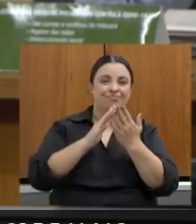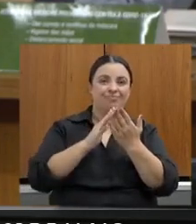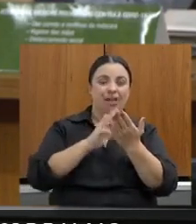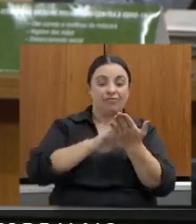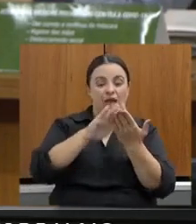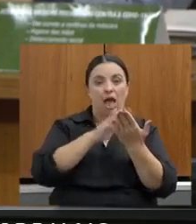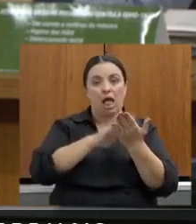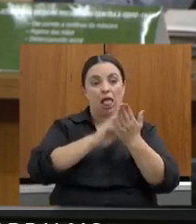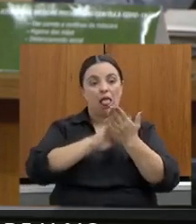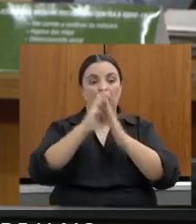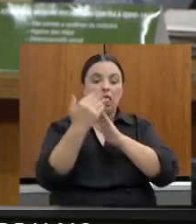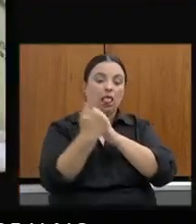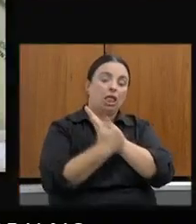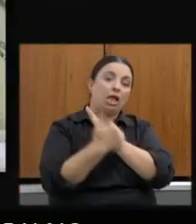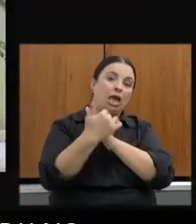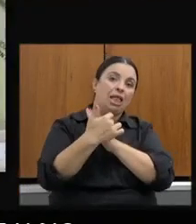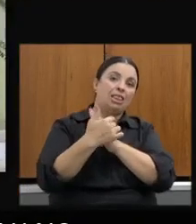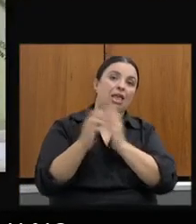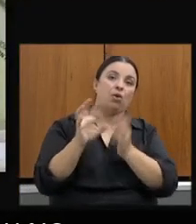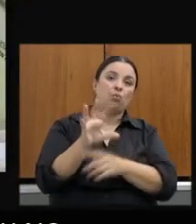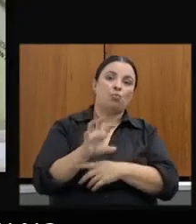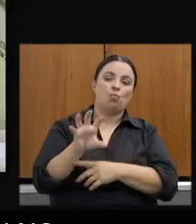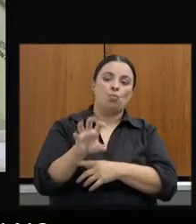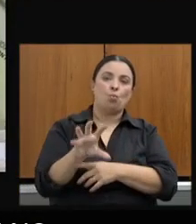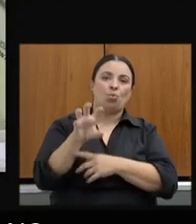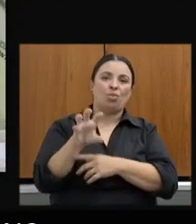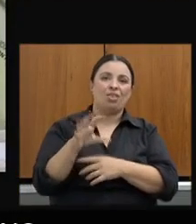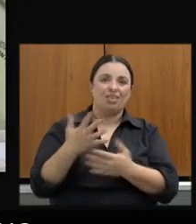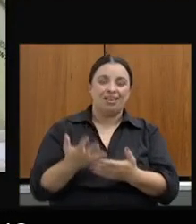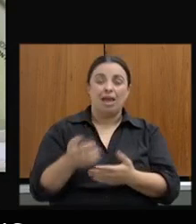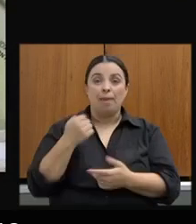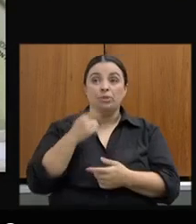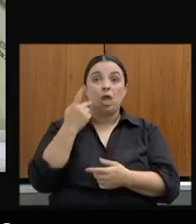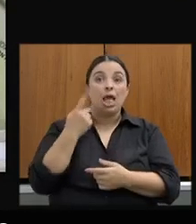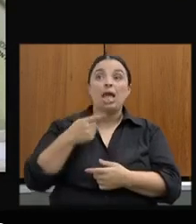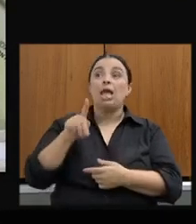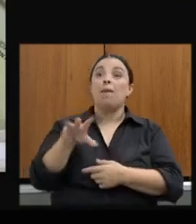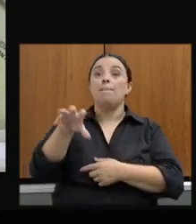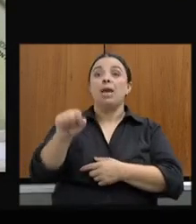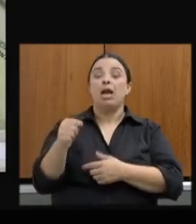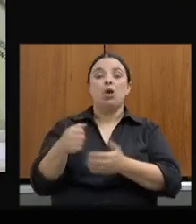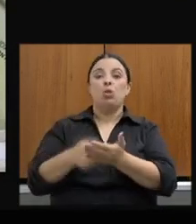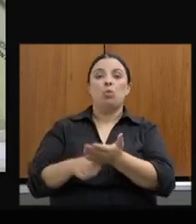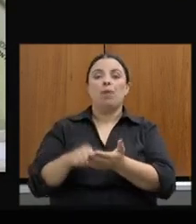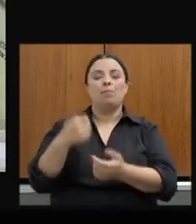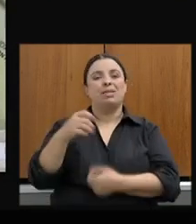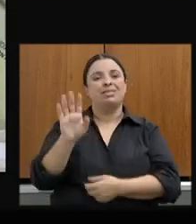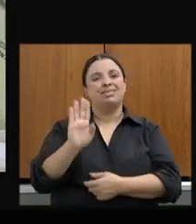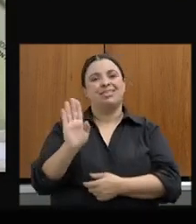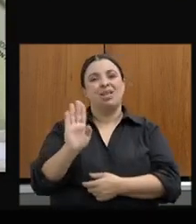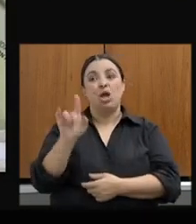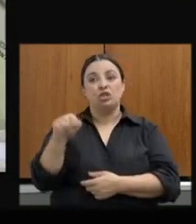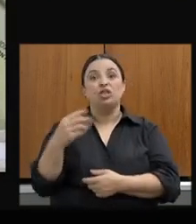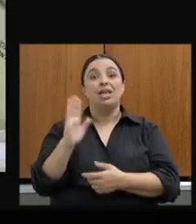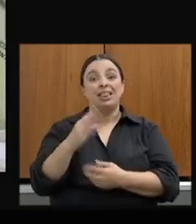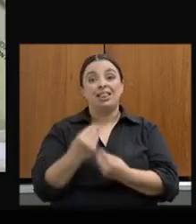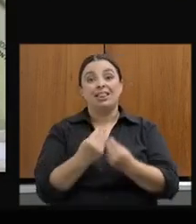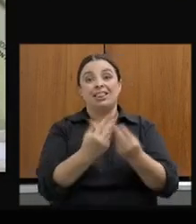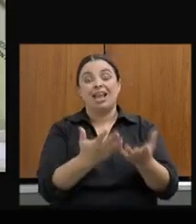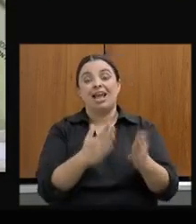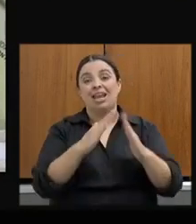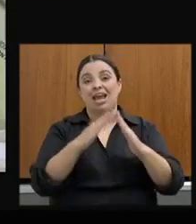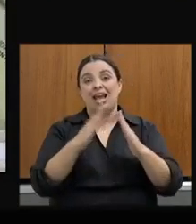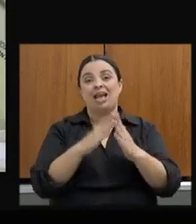posto de identificação para buscar a sua carteira de identidade pela entregue na residência da pessoa então isso gera economia